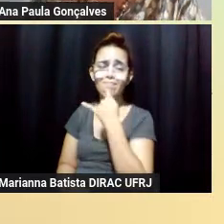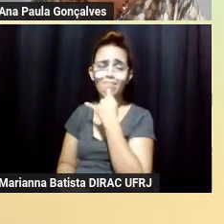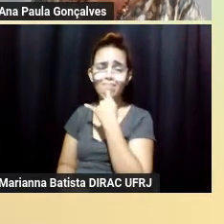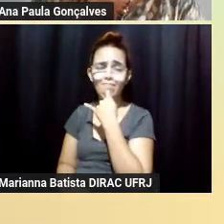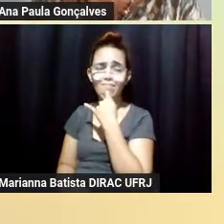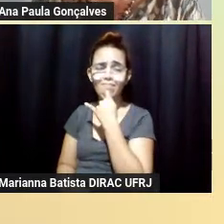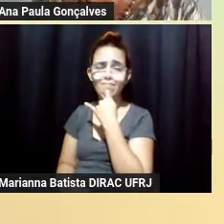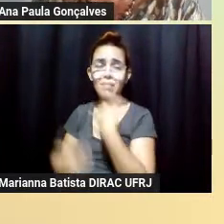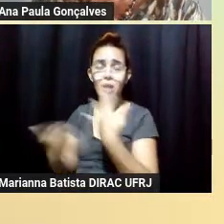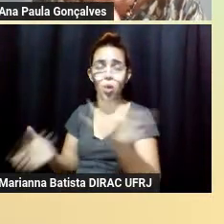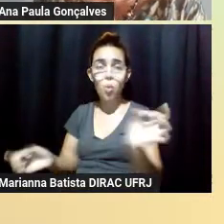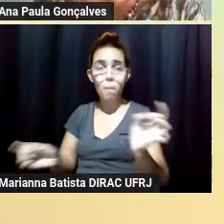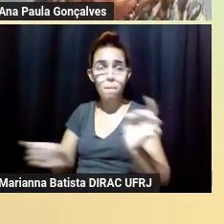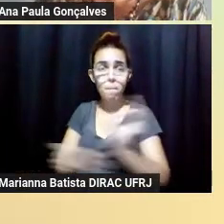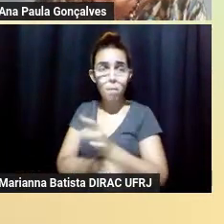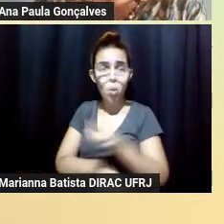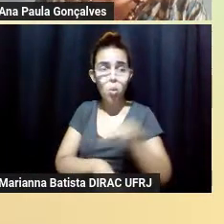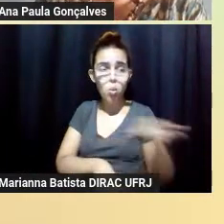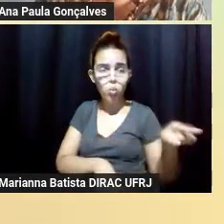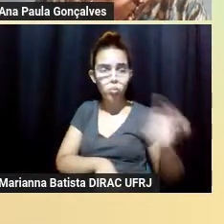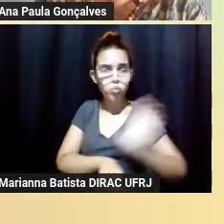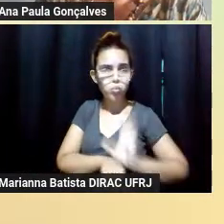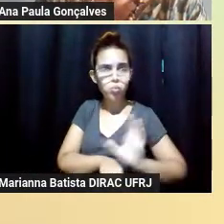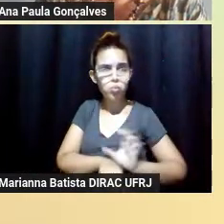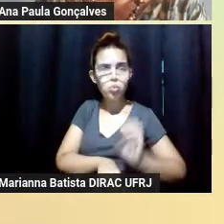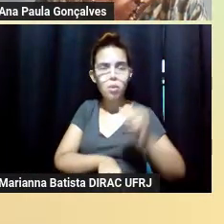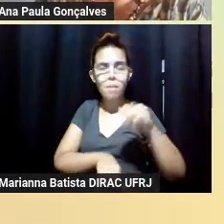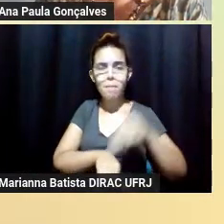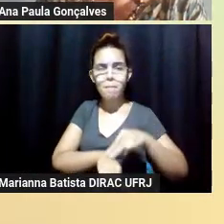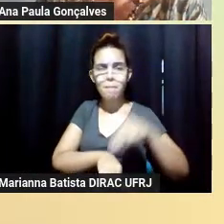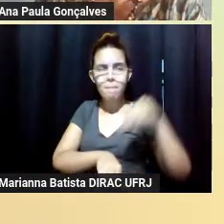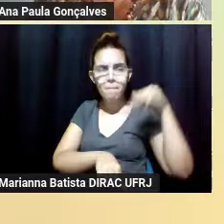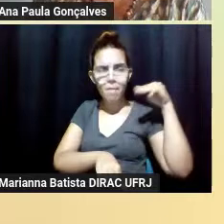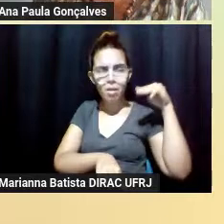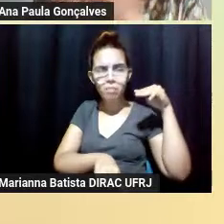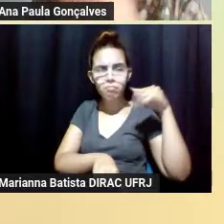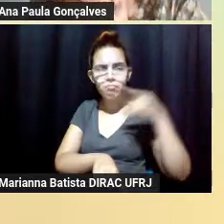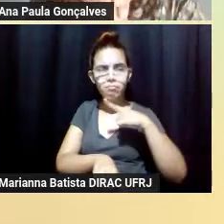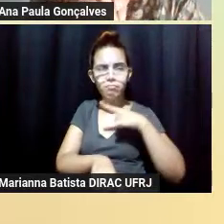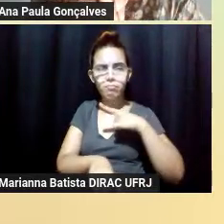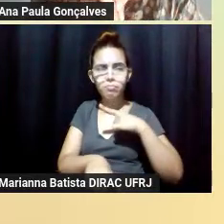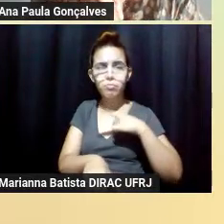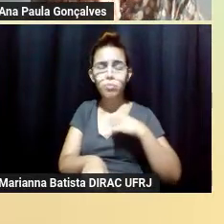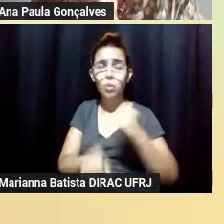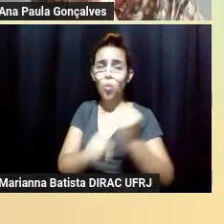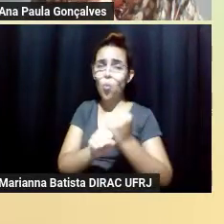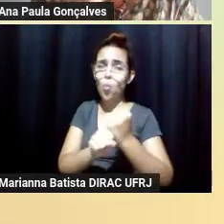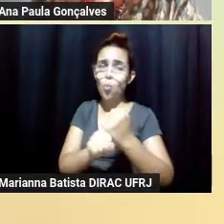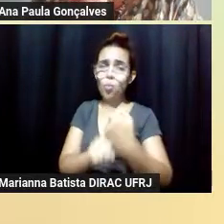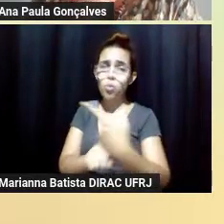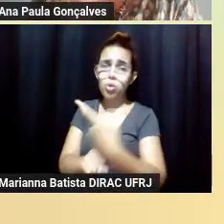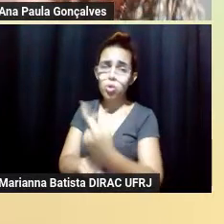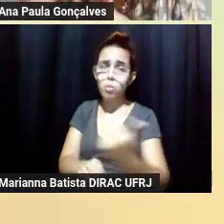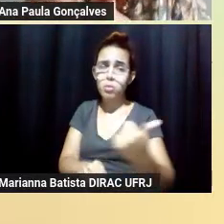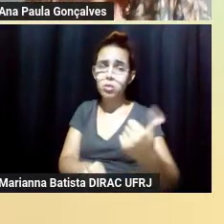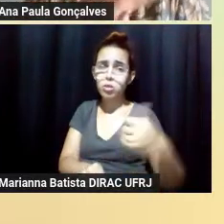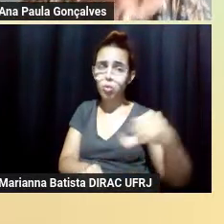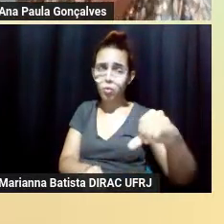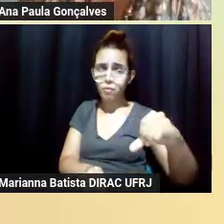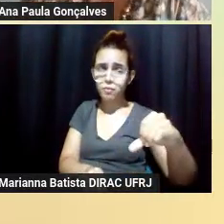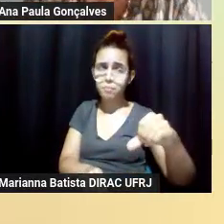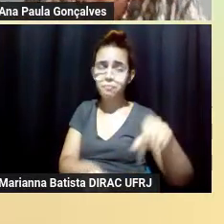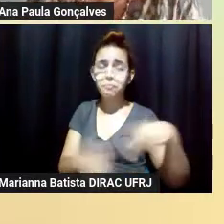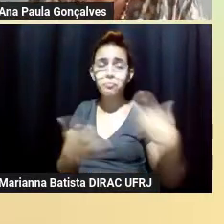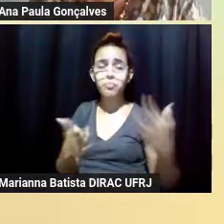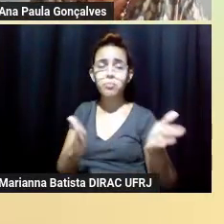aí eu concluo esse curso de mestrado em 2019, certo? Quando eu concluo esse curso de mestrado em 2019, um pouquinho antes